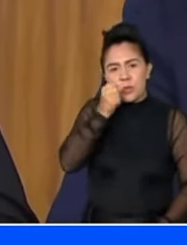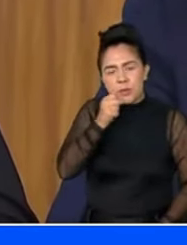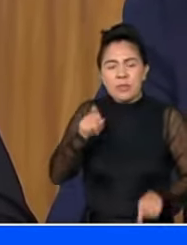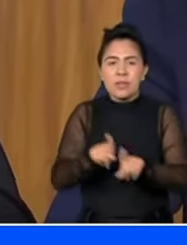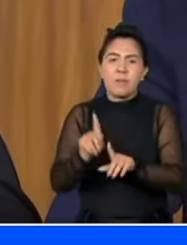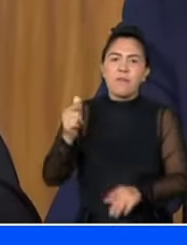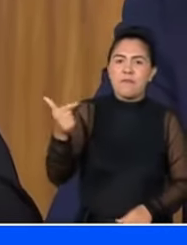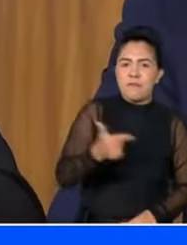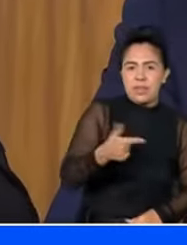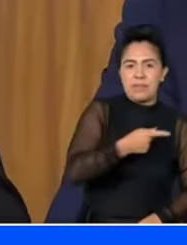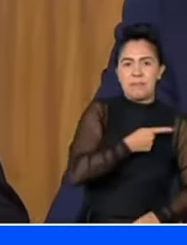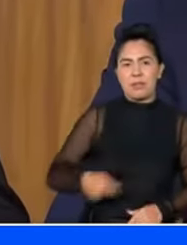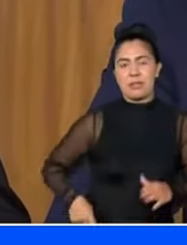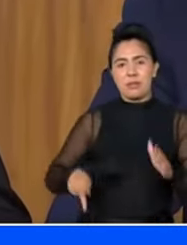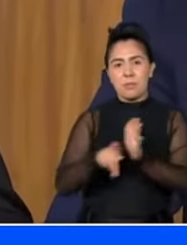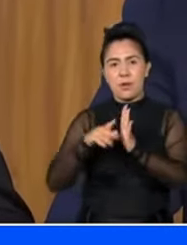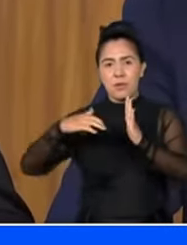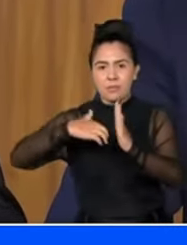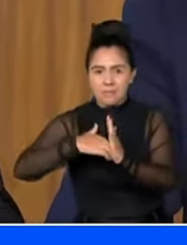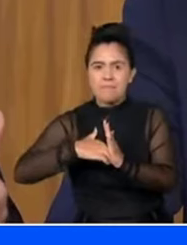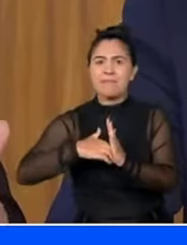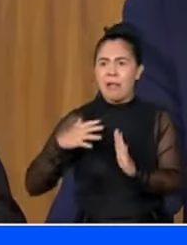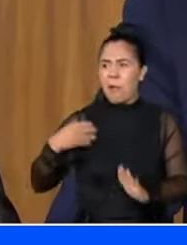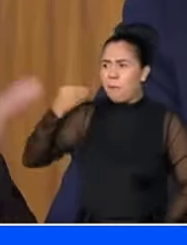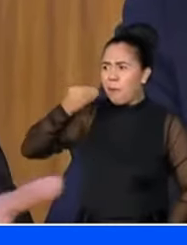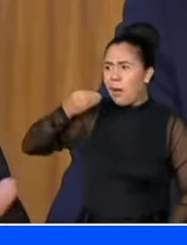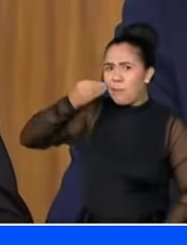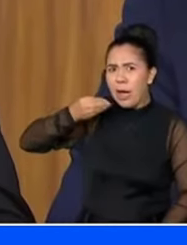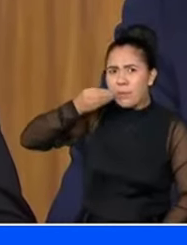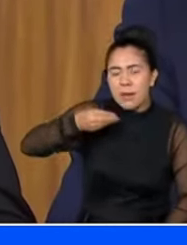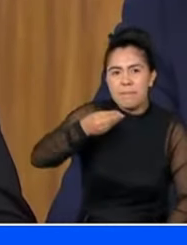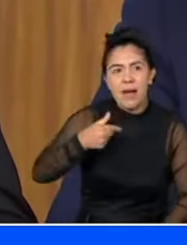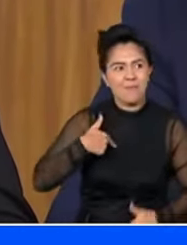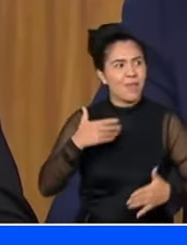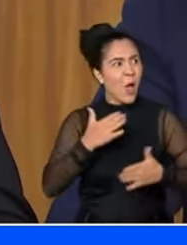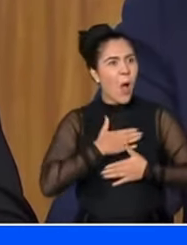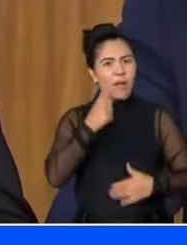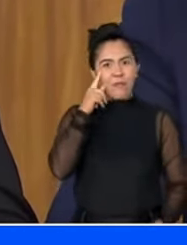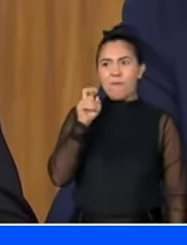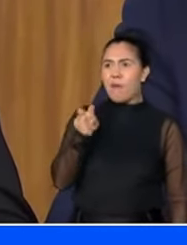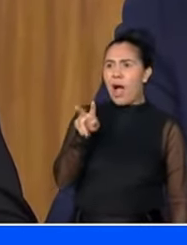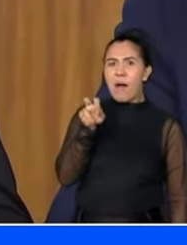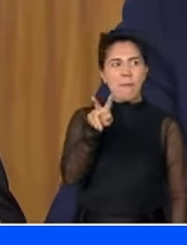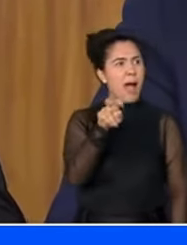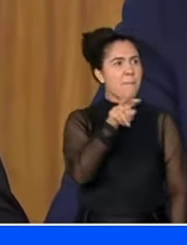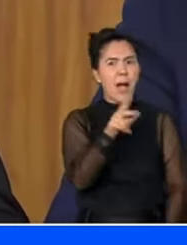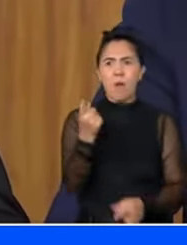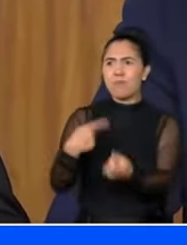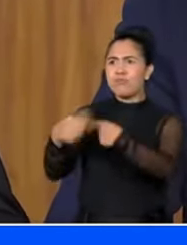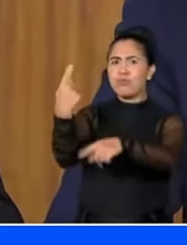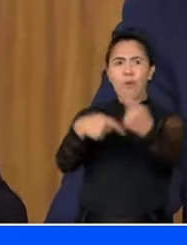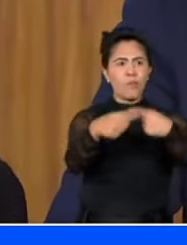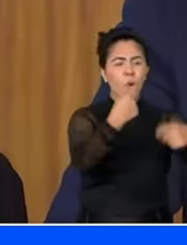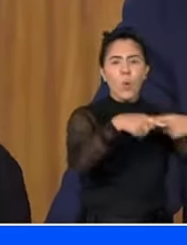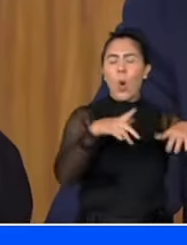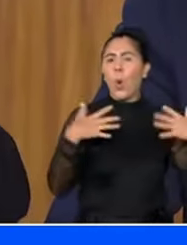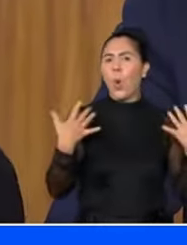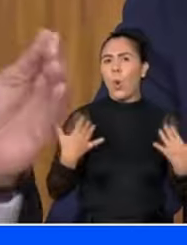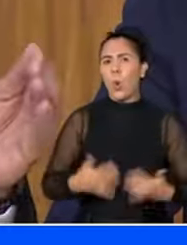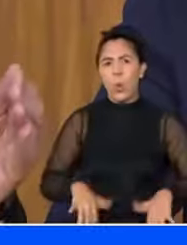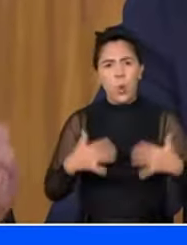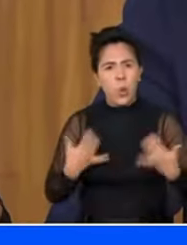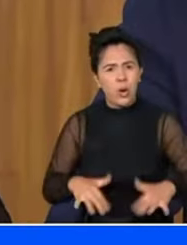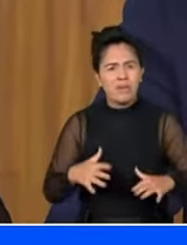Senado, mas eu gosto de estar no fazimento, eu gosto de estar vendo as coisas acontecerem. E é incrível como, depois de um